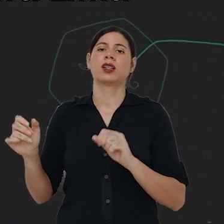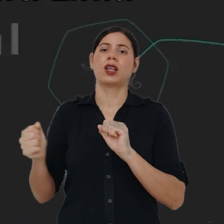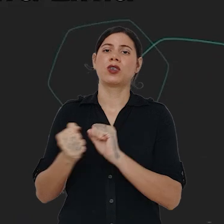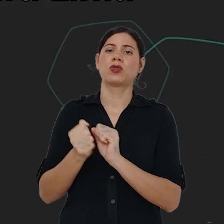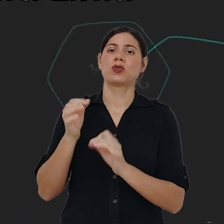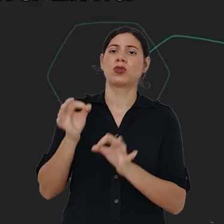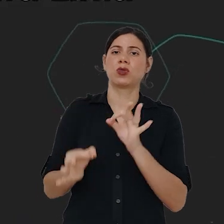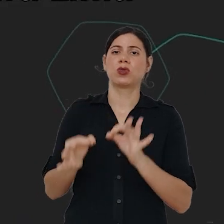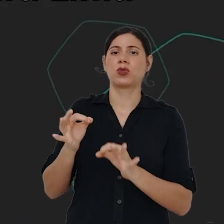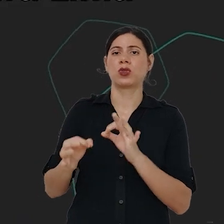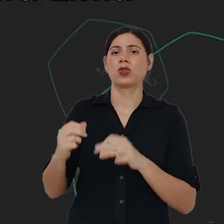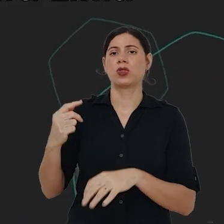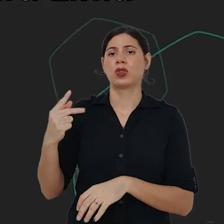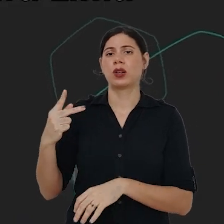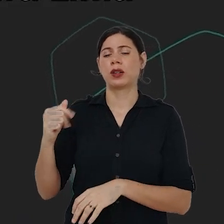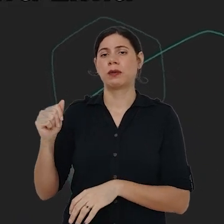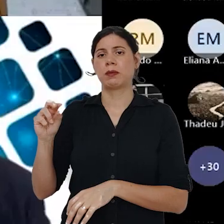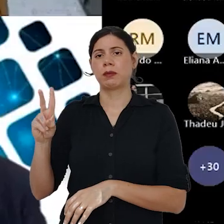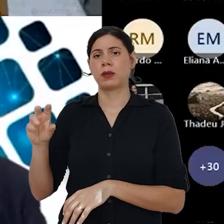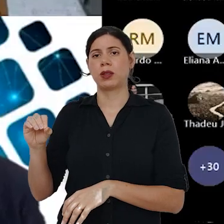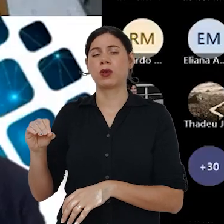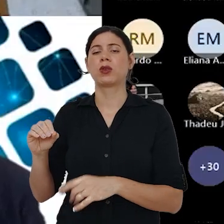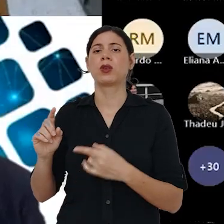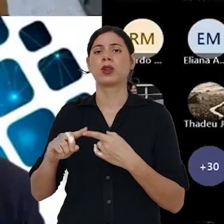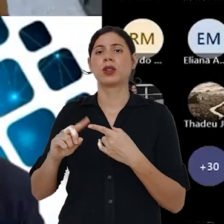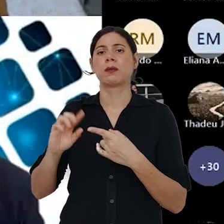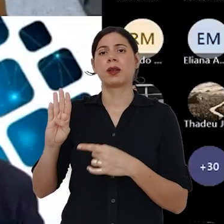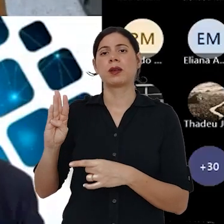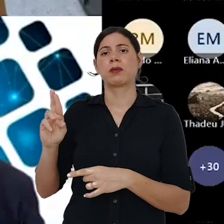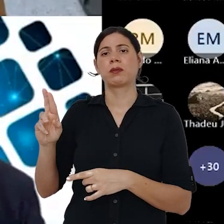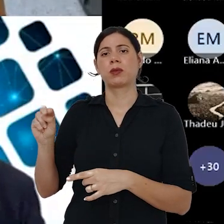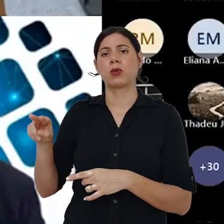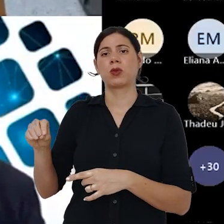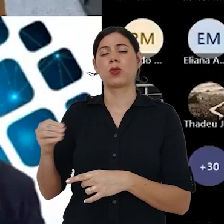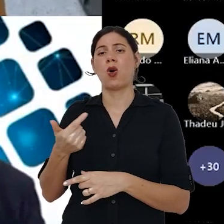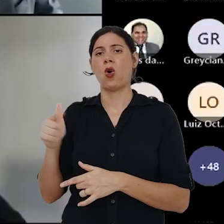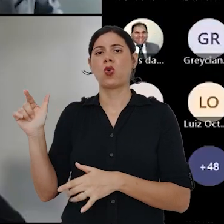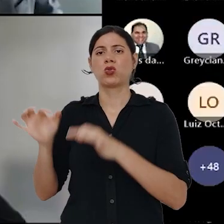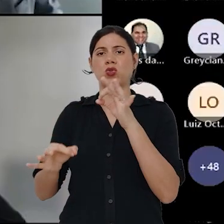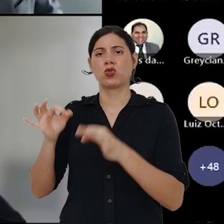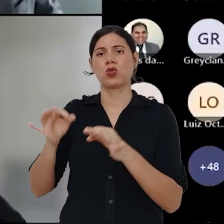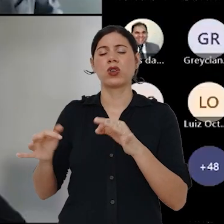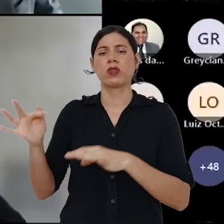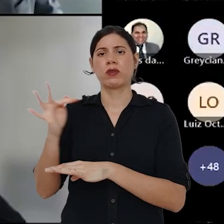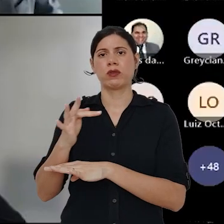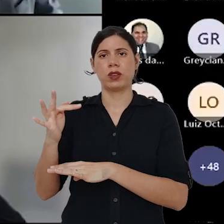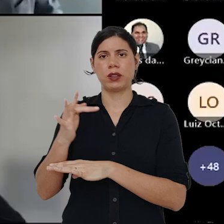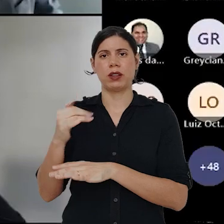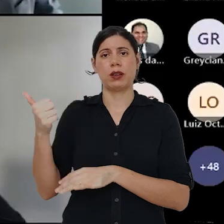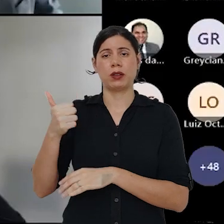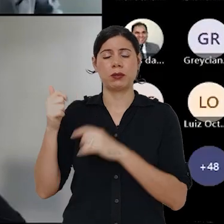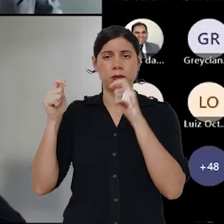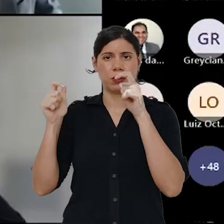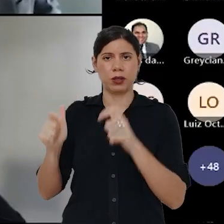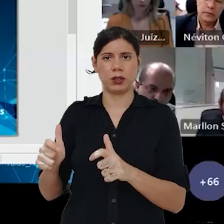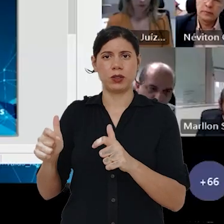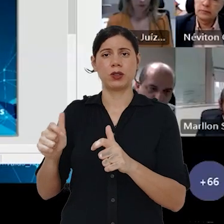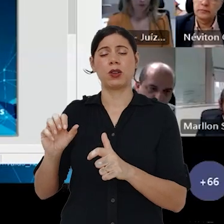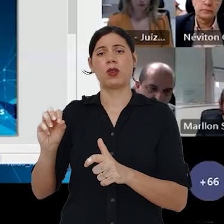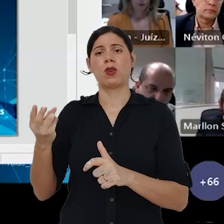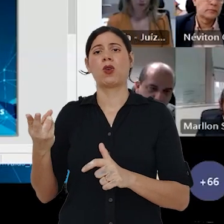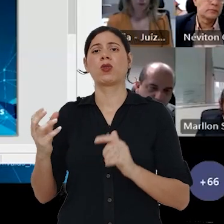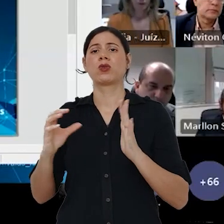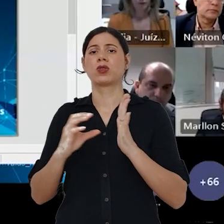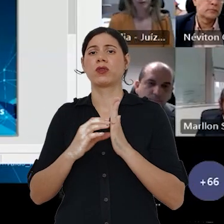Augusto Moreira Lima e Bruno Hermes Leal. Outros juízes federais de varas criminais da Primeira Região ou servidores dessa área